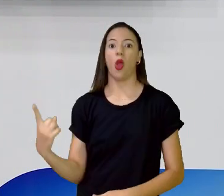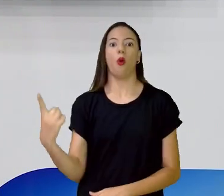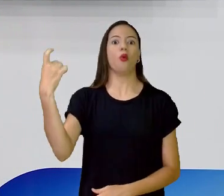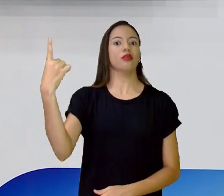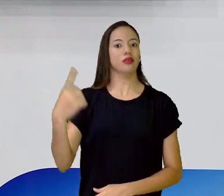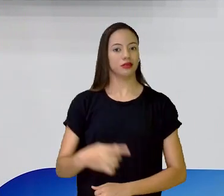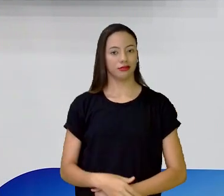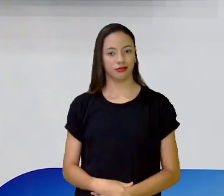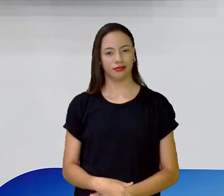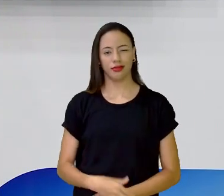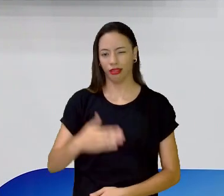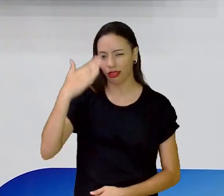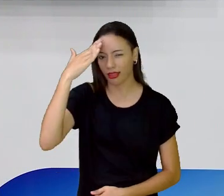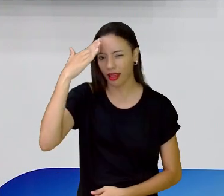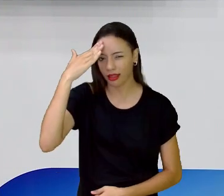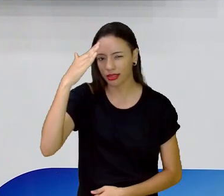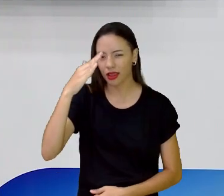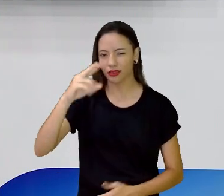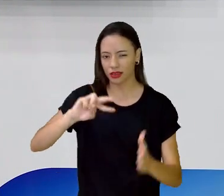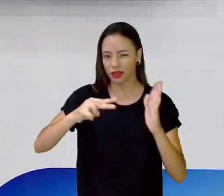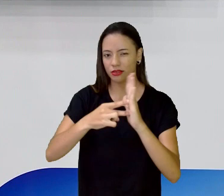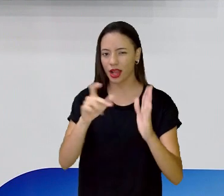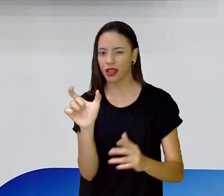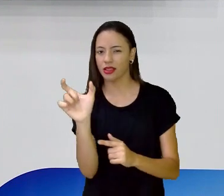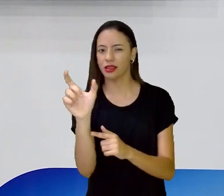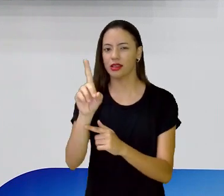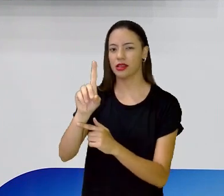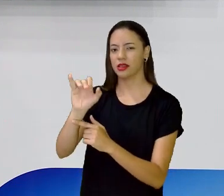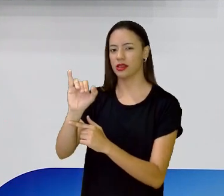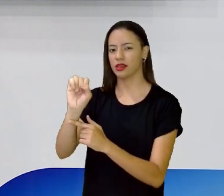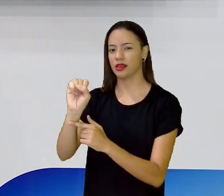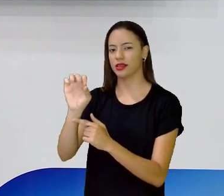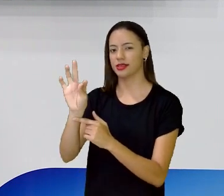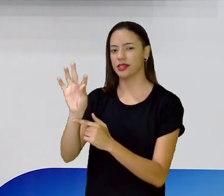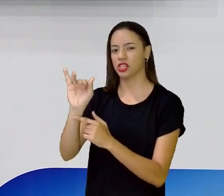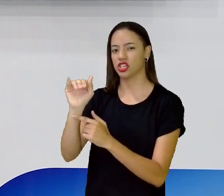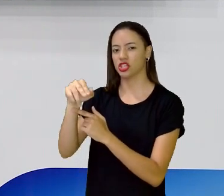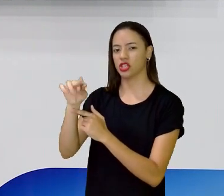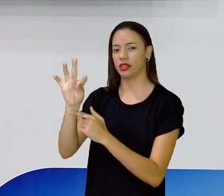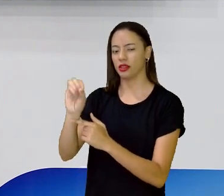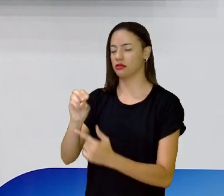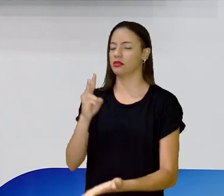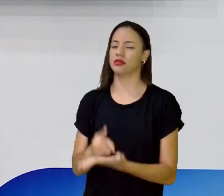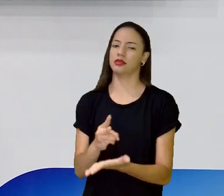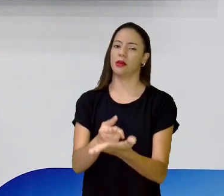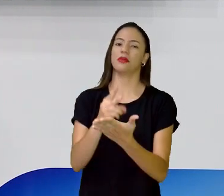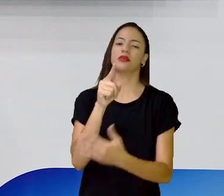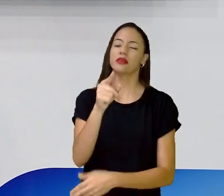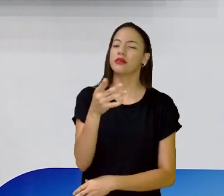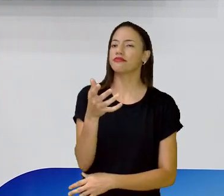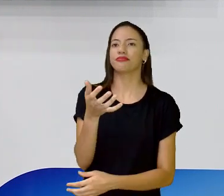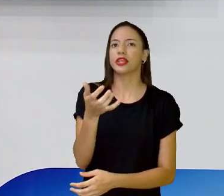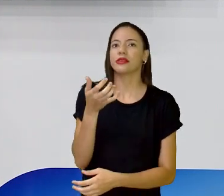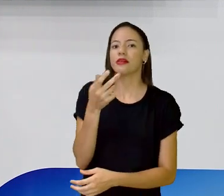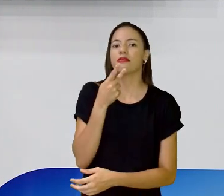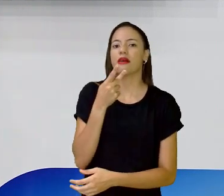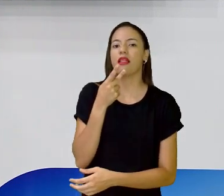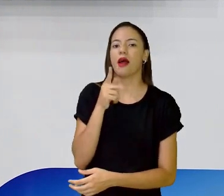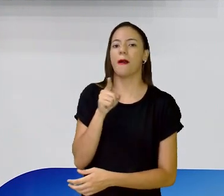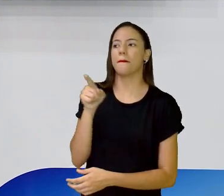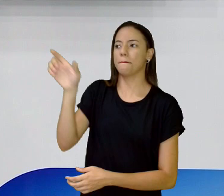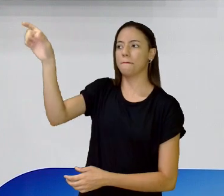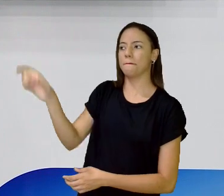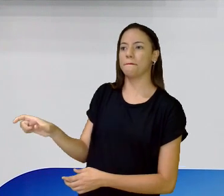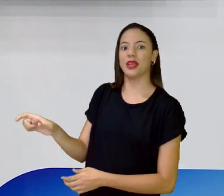inconfundível. Entenderam o que significa distinto? Então, sempre que vocês quiserem se referir a alguém como uma